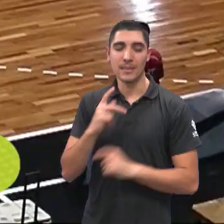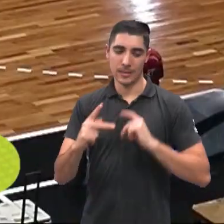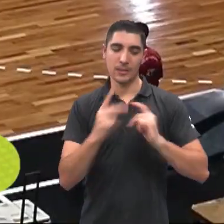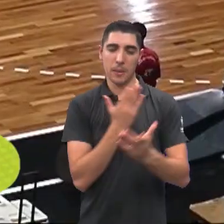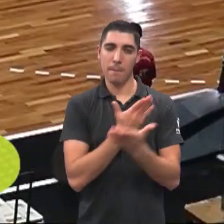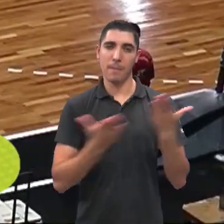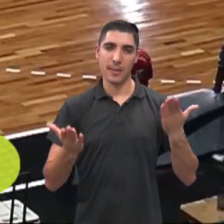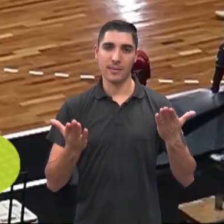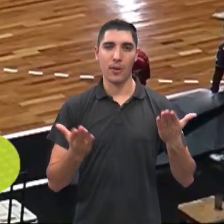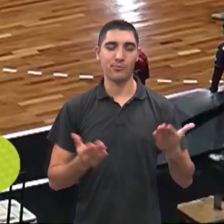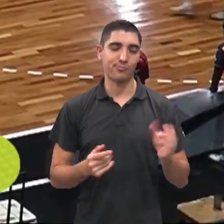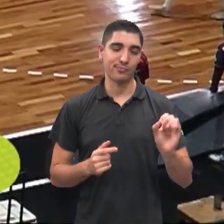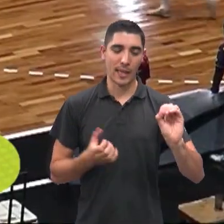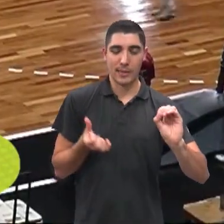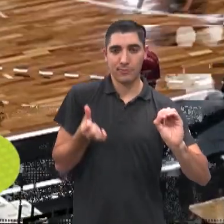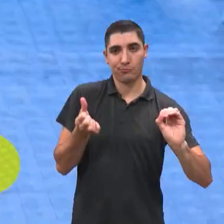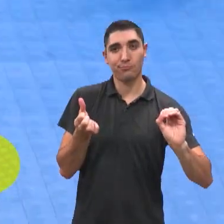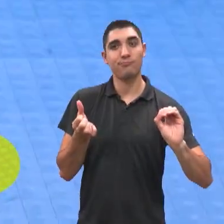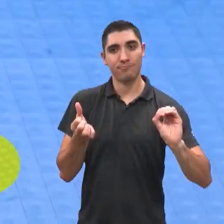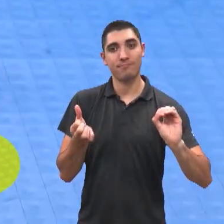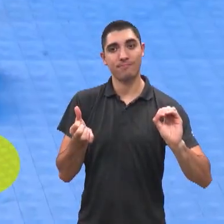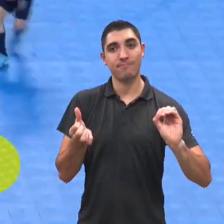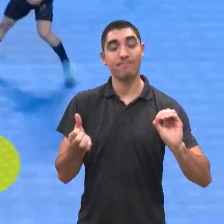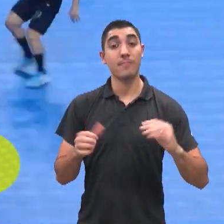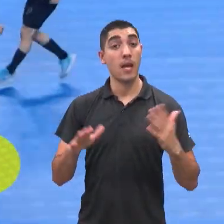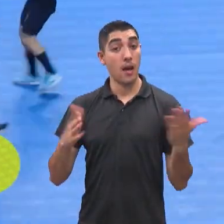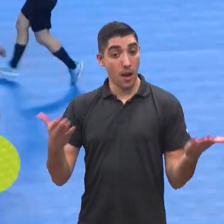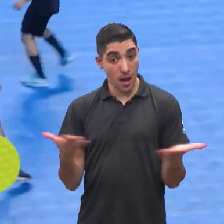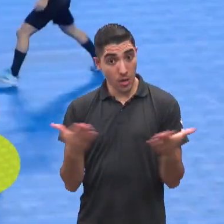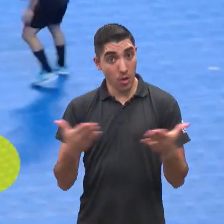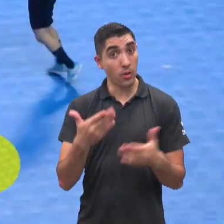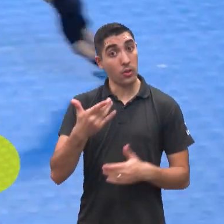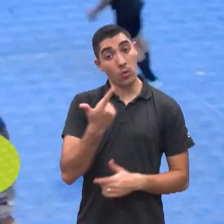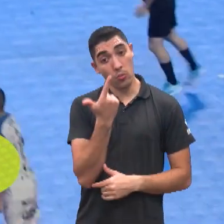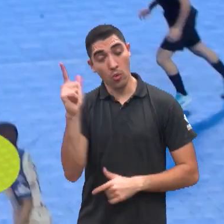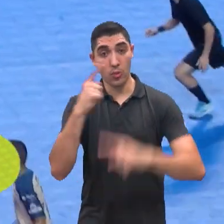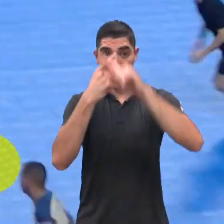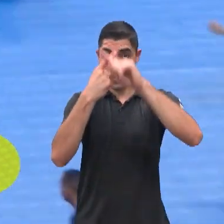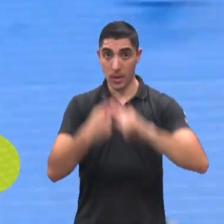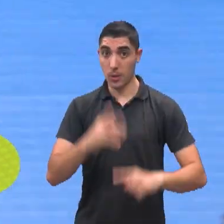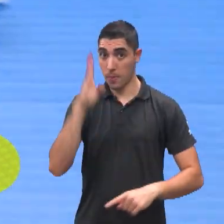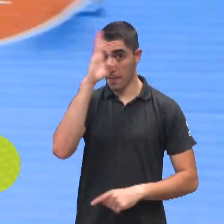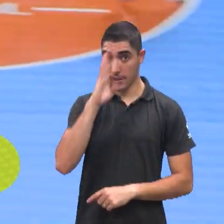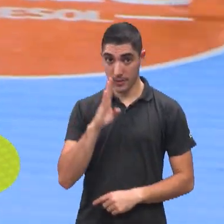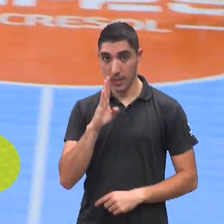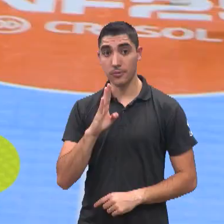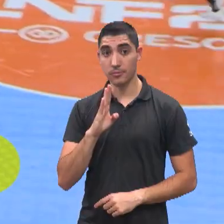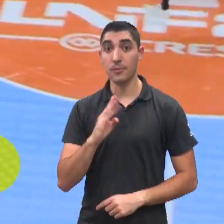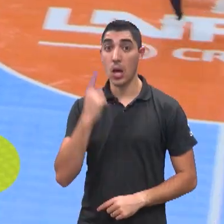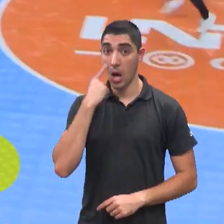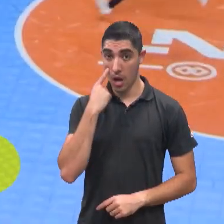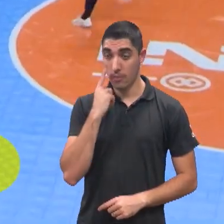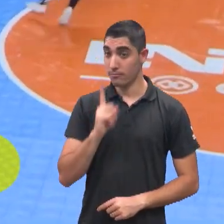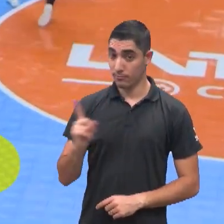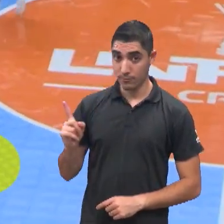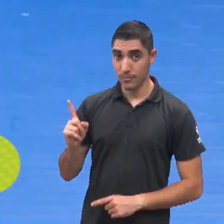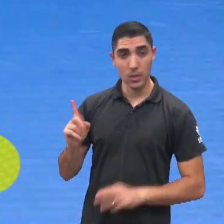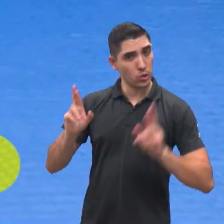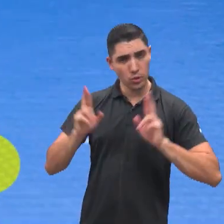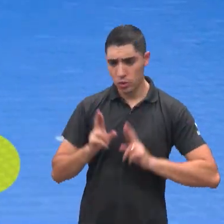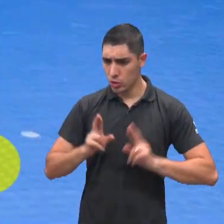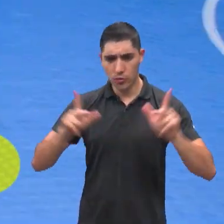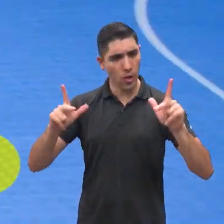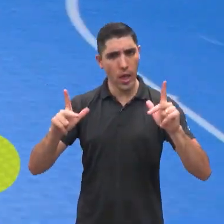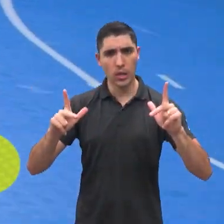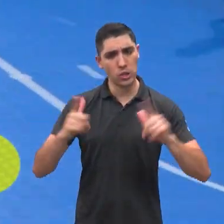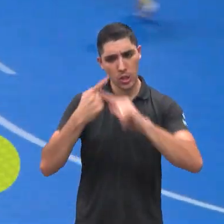os corintianos pelo Campeonato Paulista. Agora o duelo era pela Liga Nacional. Outro campeonato, outra história.